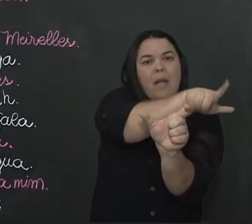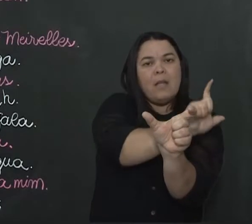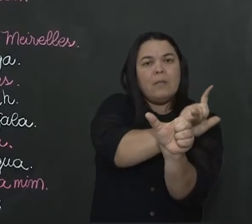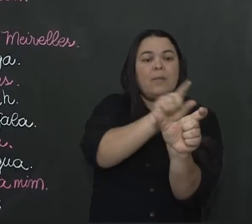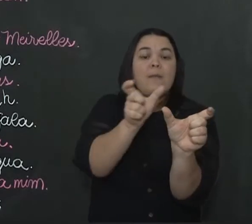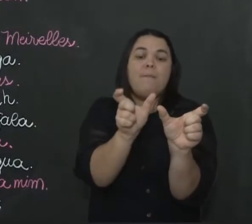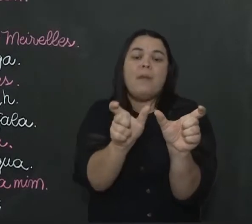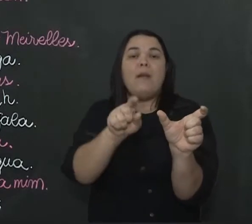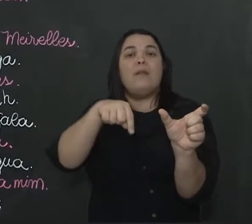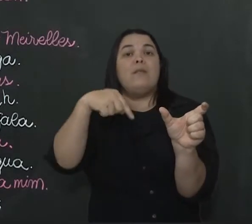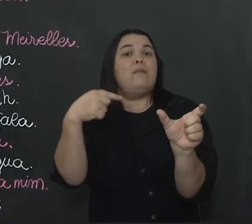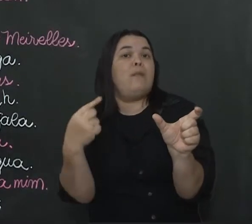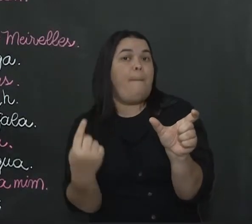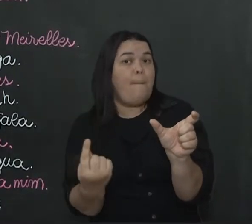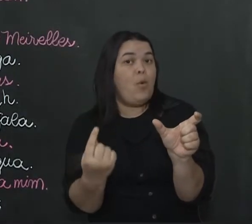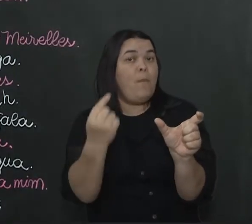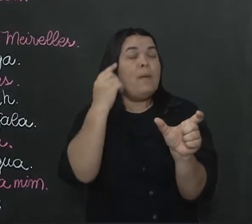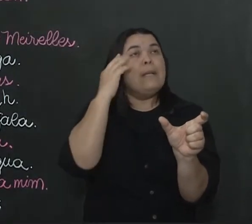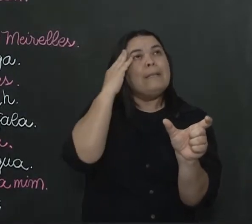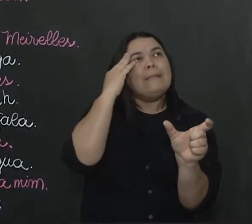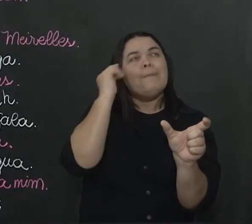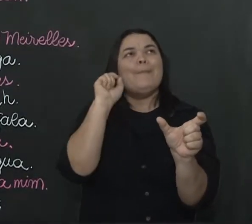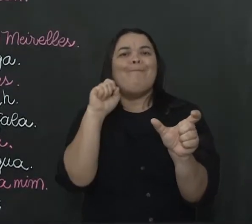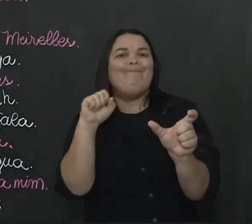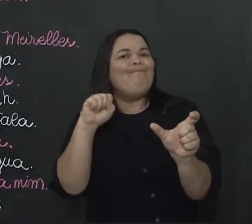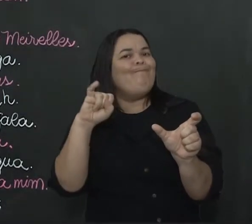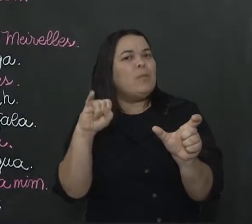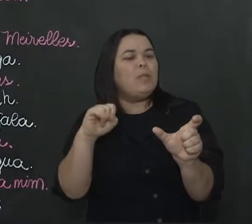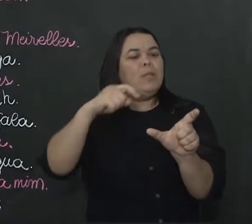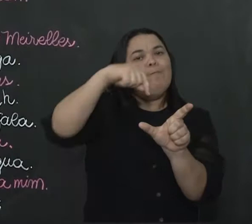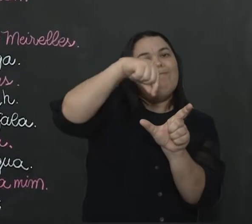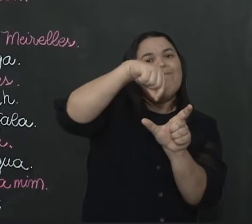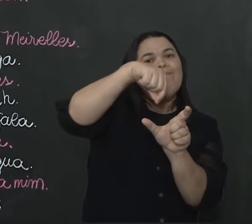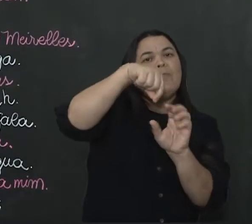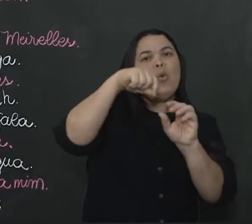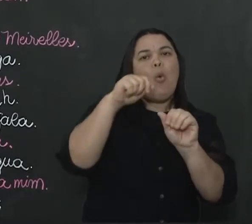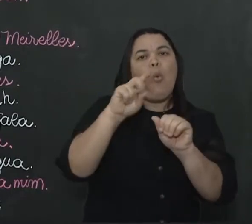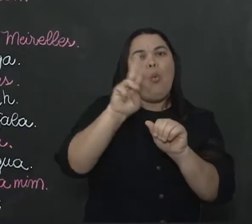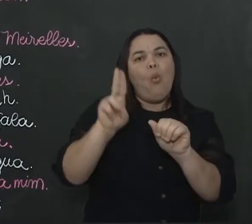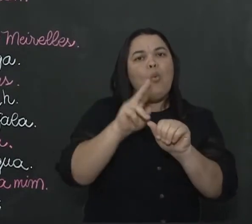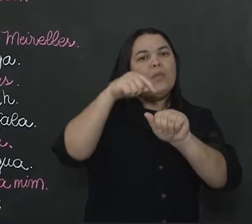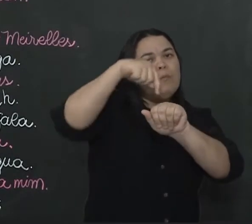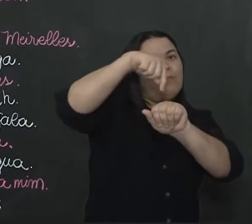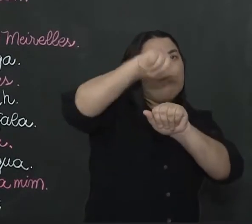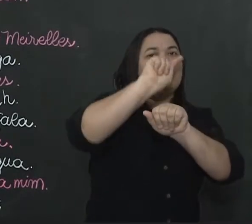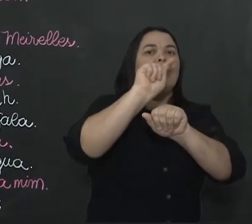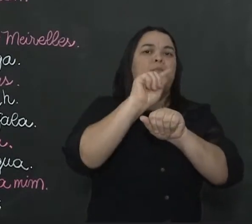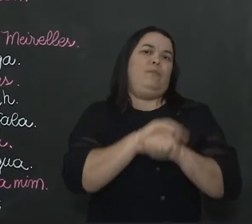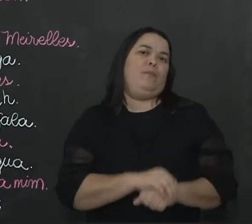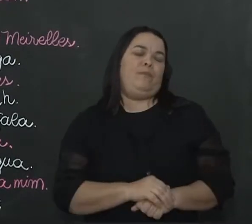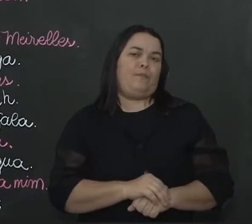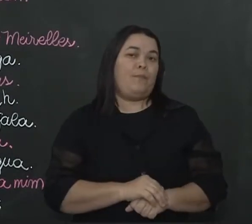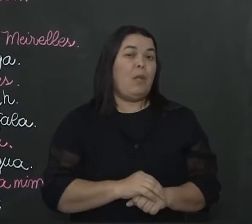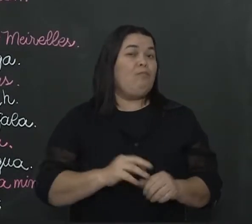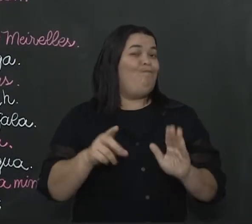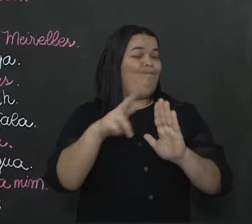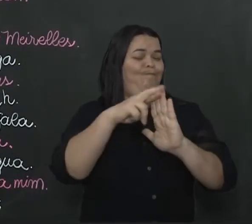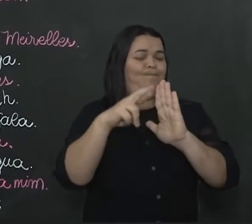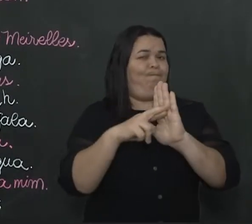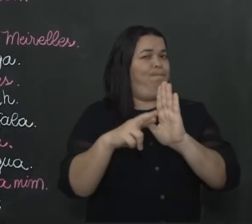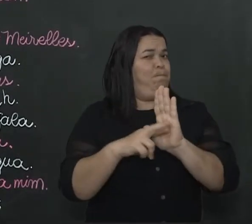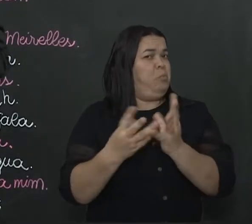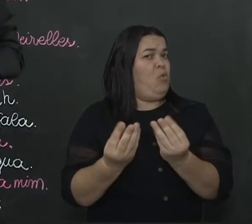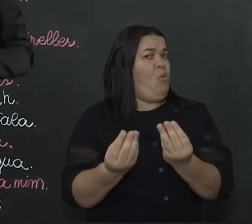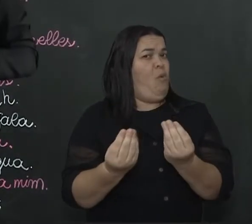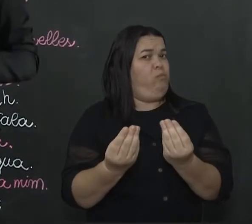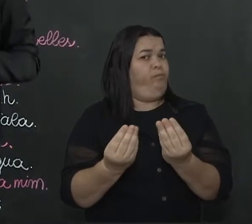depois, na hora de saber se é necessário colocar ou não o acento grave. As regras da crase são muitas, então a gente vai analisar